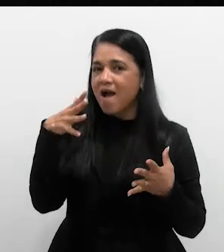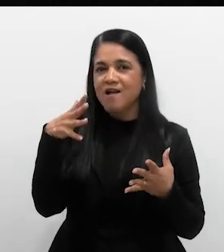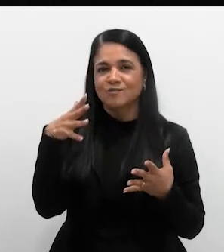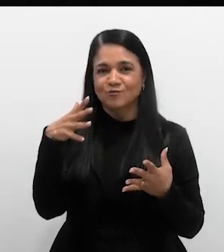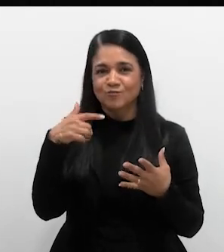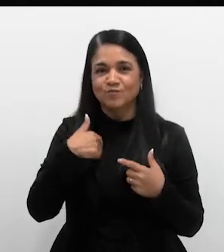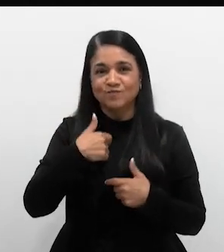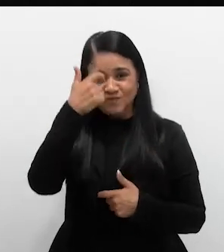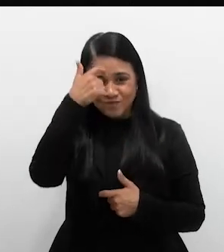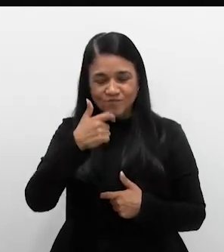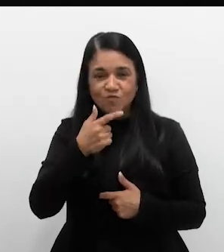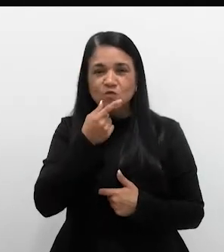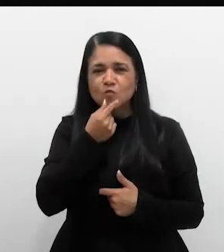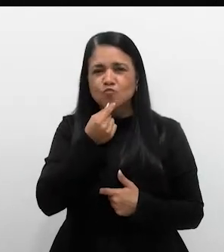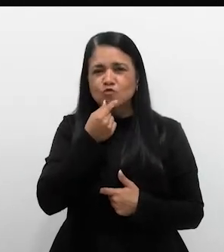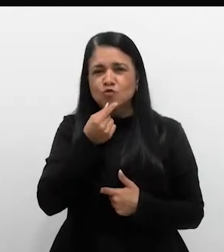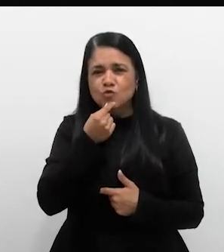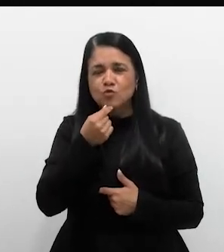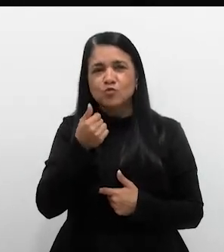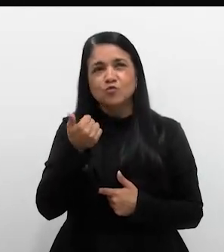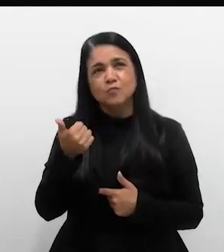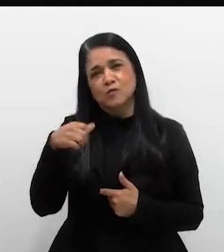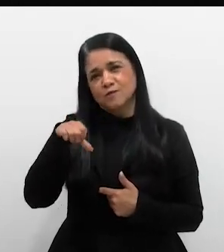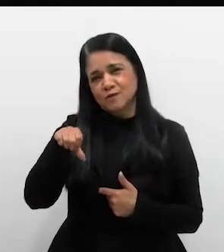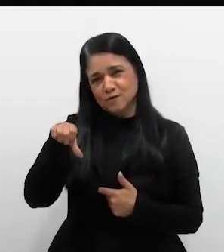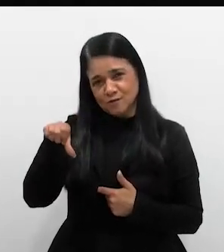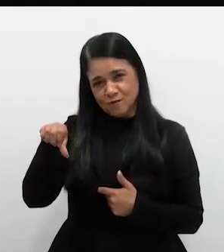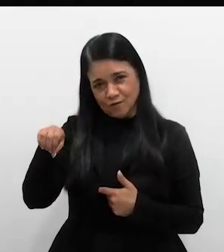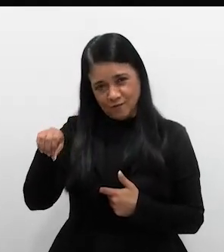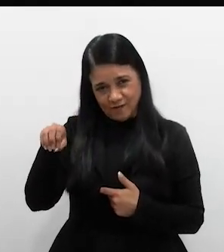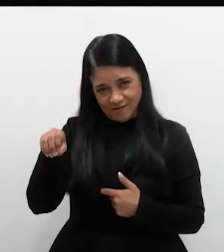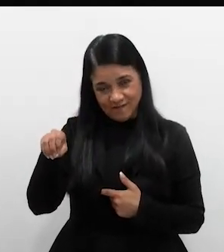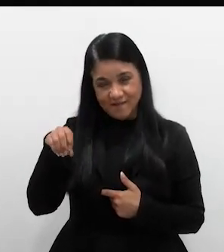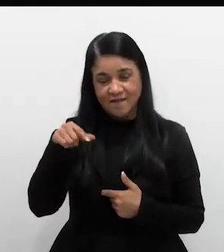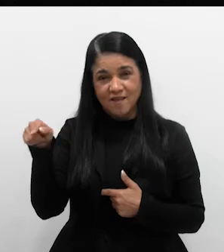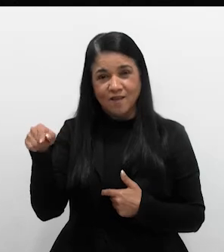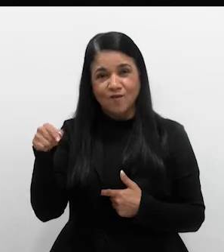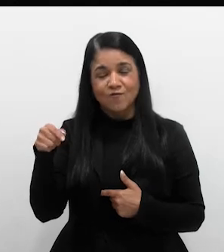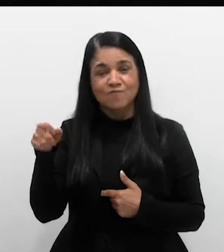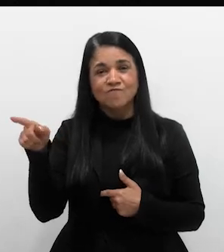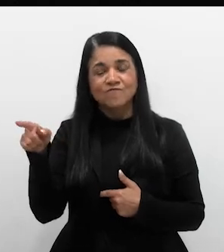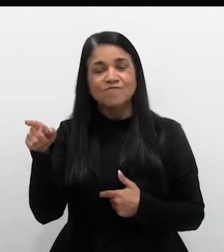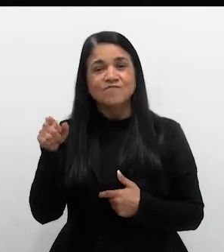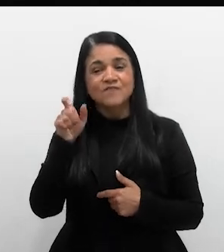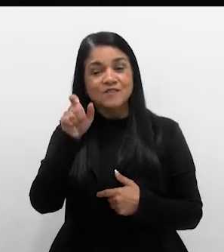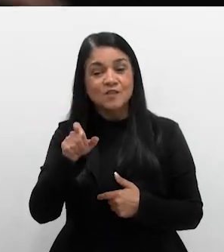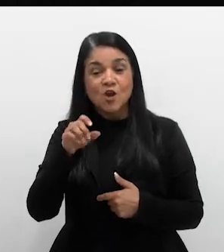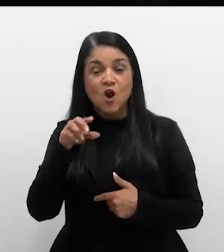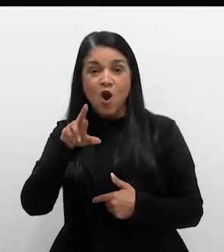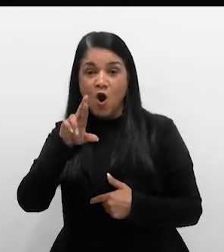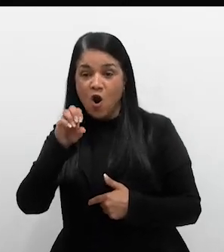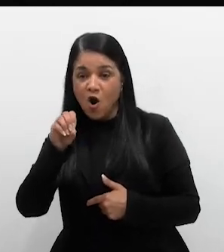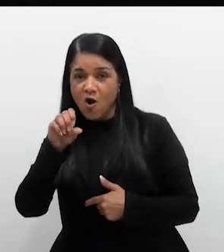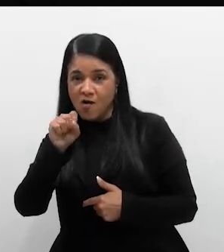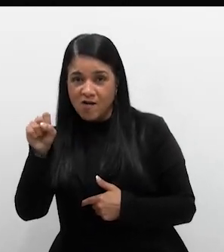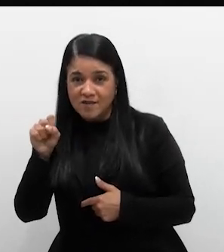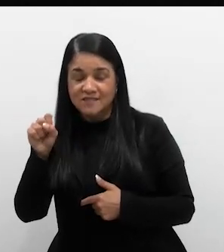tão mágico, porque eu sou um menino dos anos 90, né? Então eu vi o duelo da